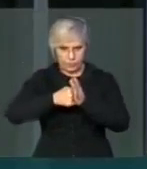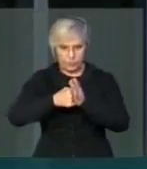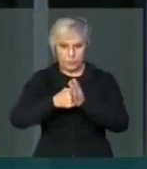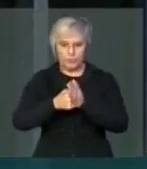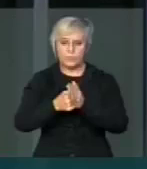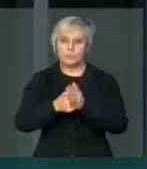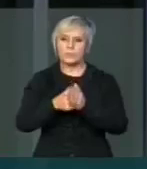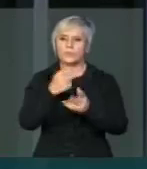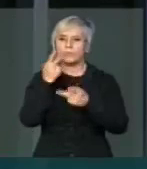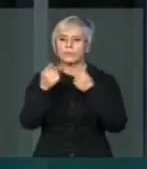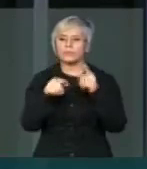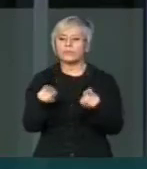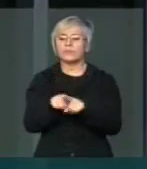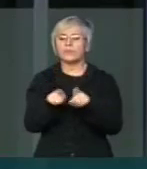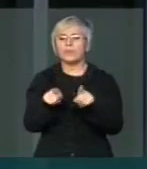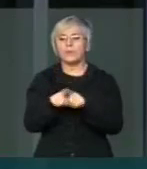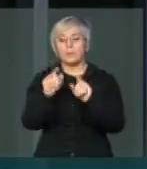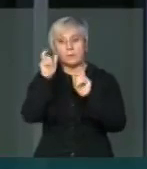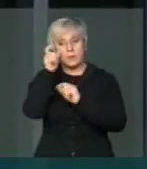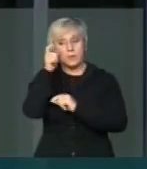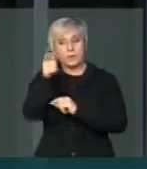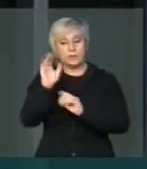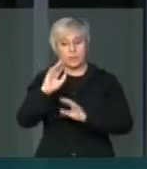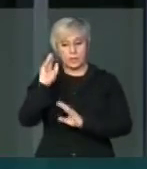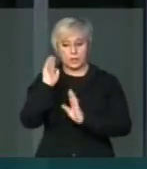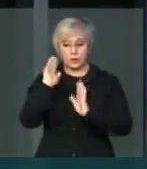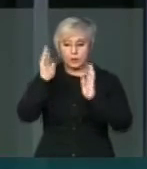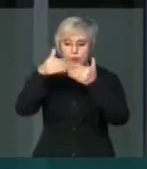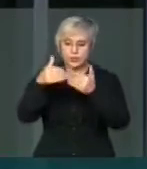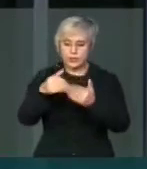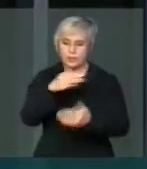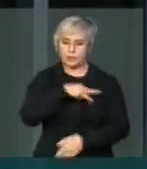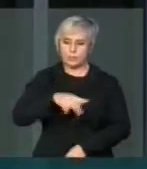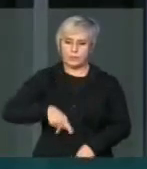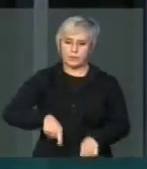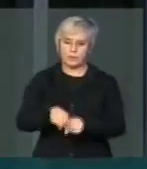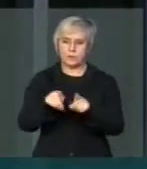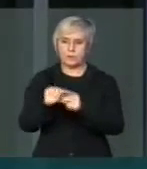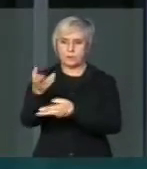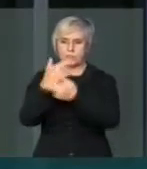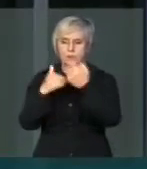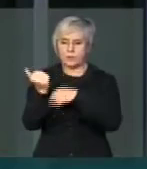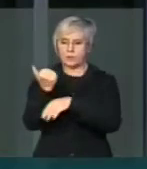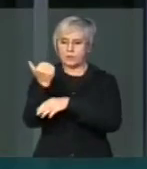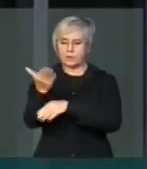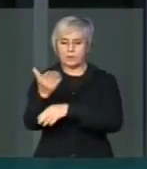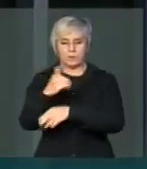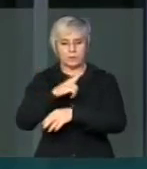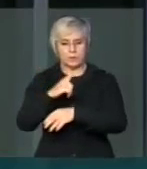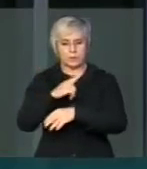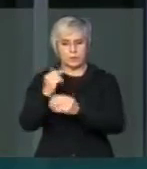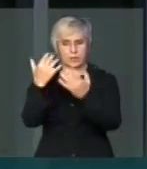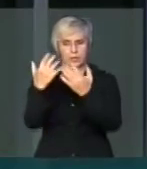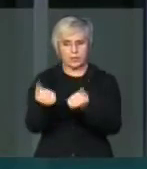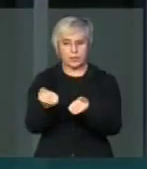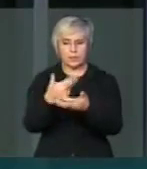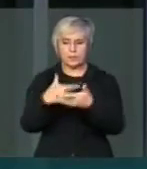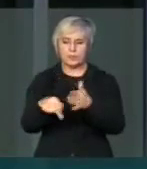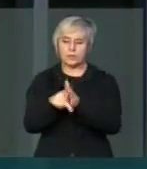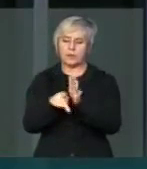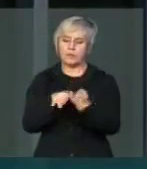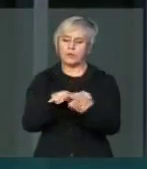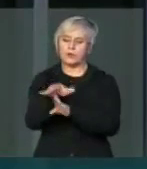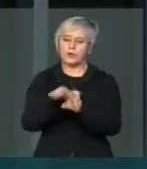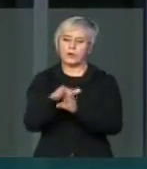é medida que atende diretamente aos interesses do Ministério Público das Relações Exteriores, que inicialmente recebe as resoluções do Conselho de